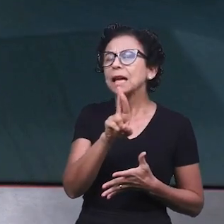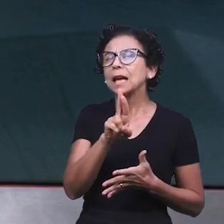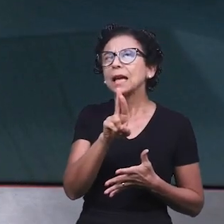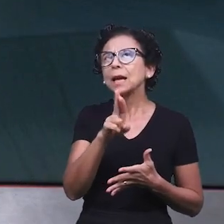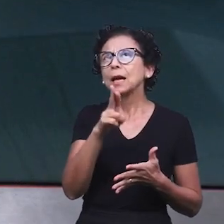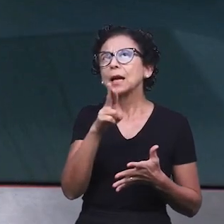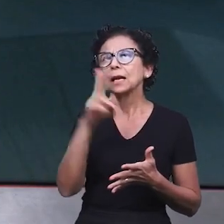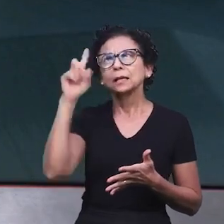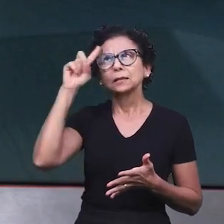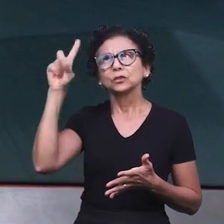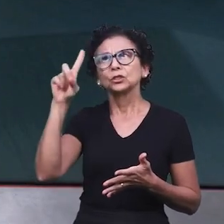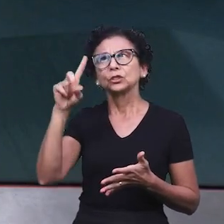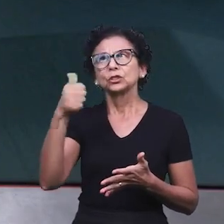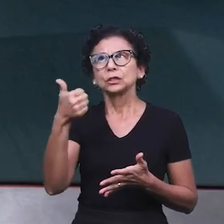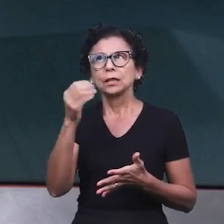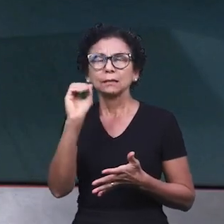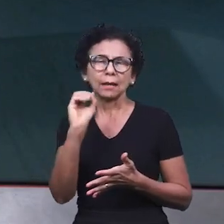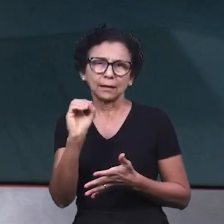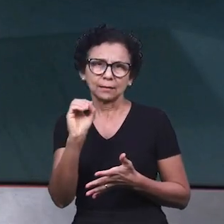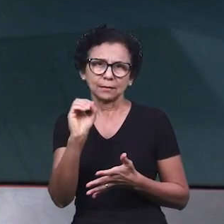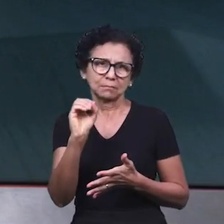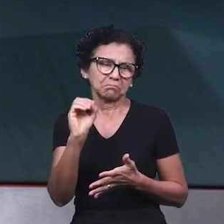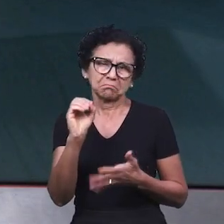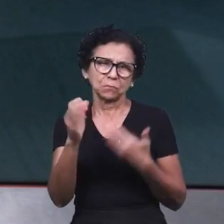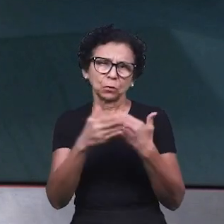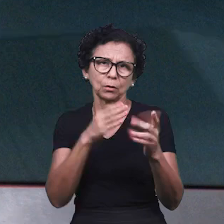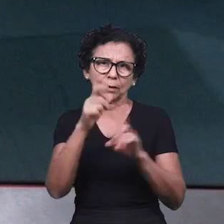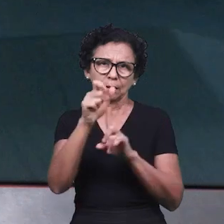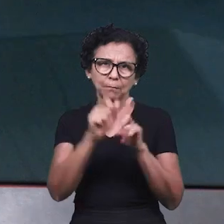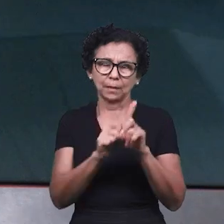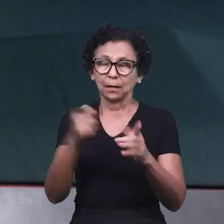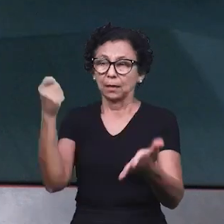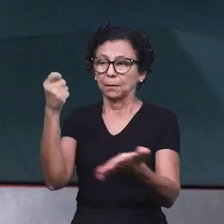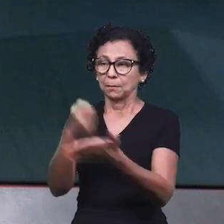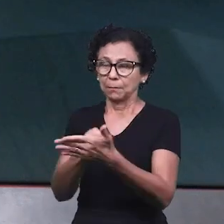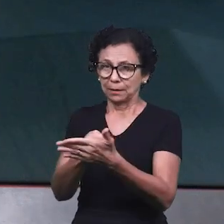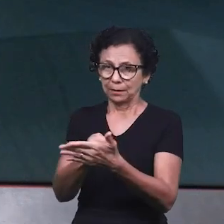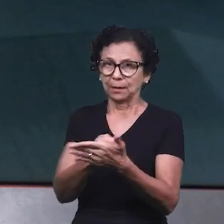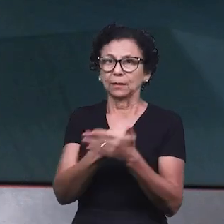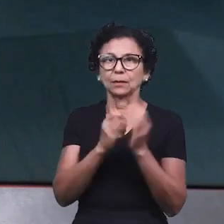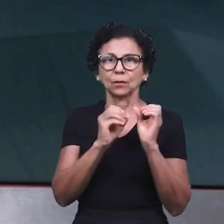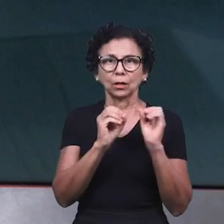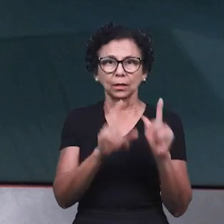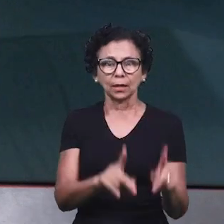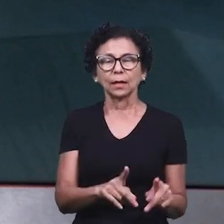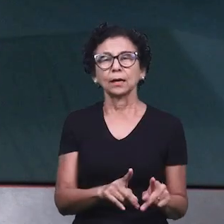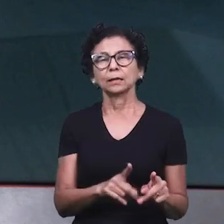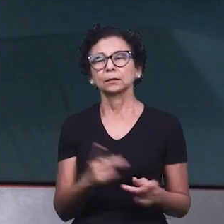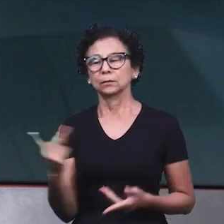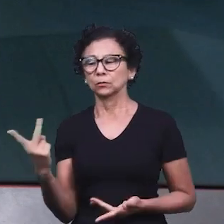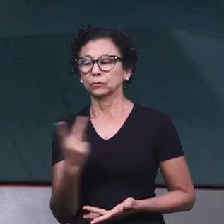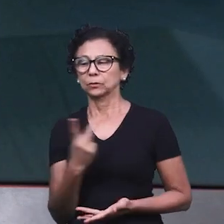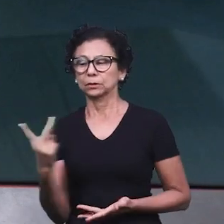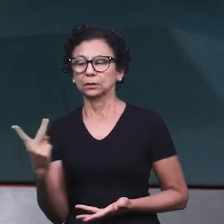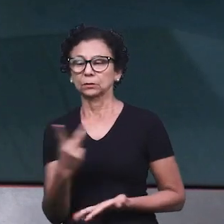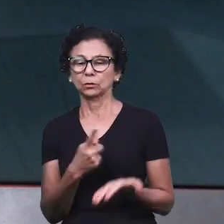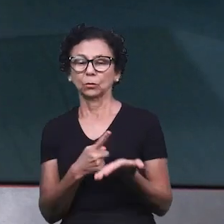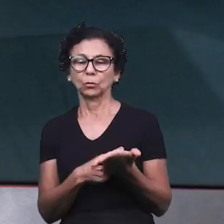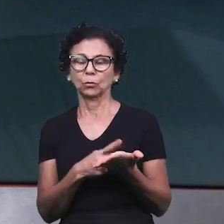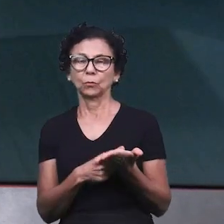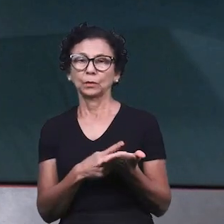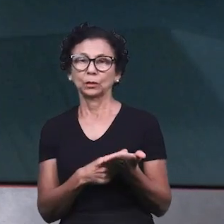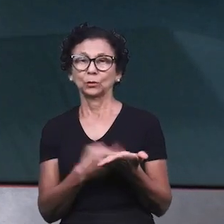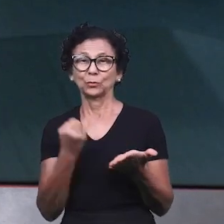para pagar dia 10 de um certo mês. Aí coloca-se combinado ali, a